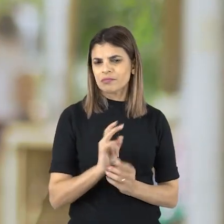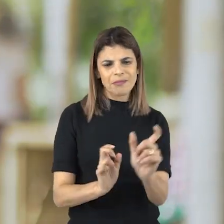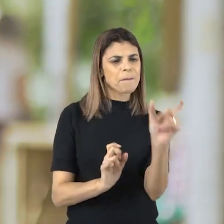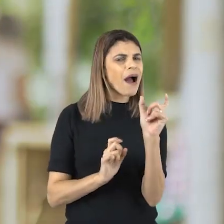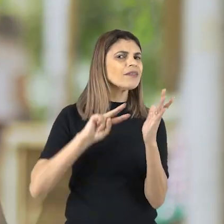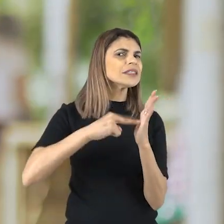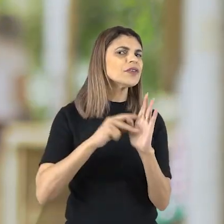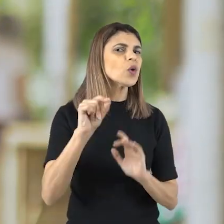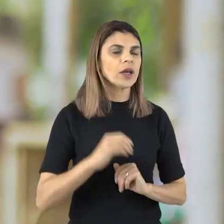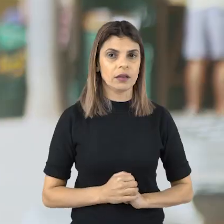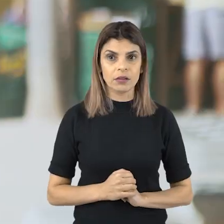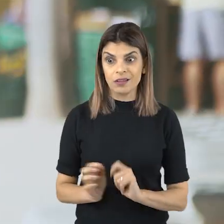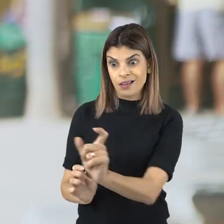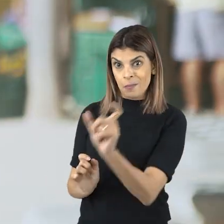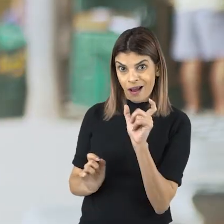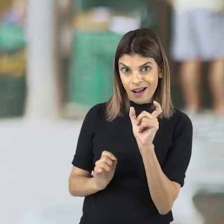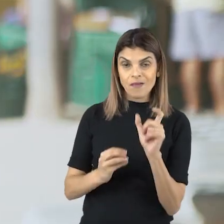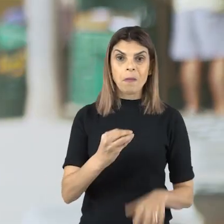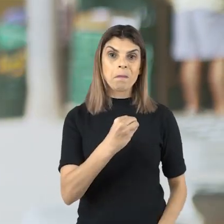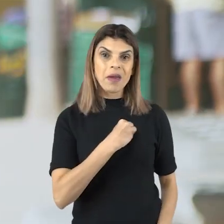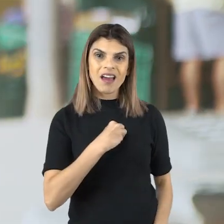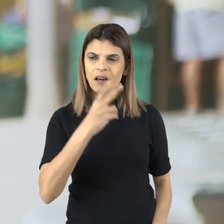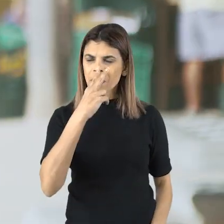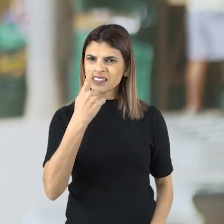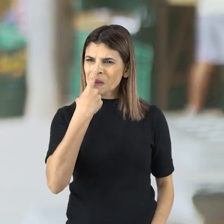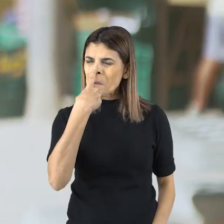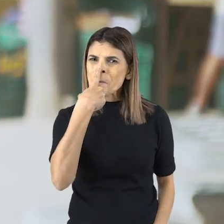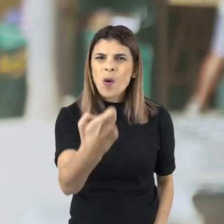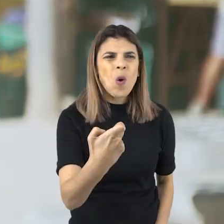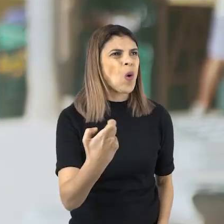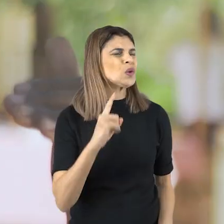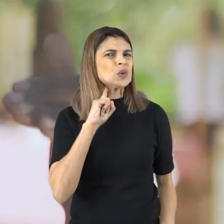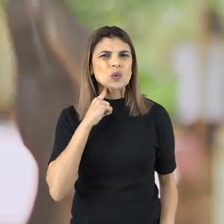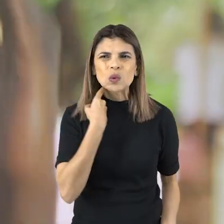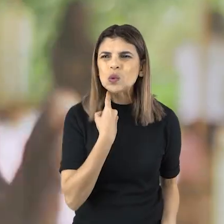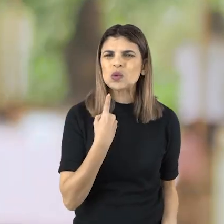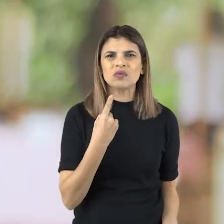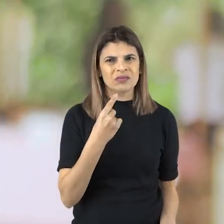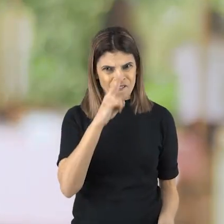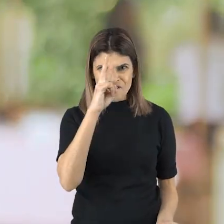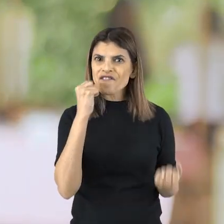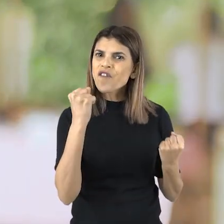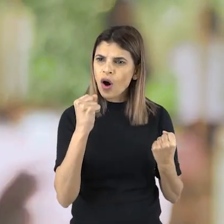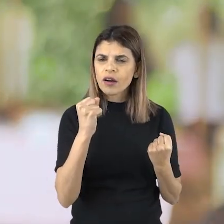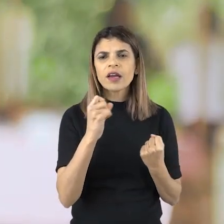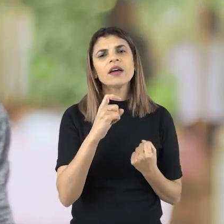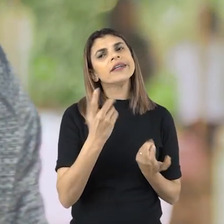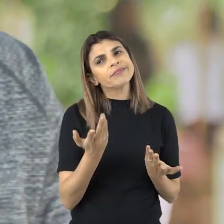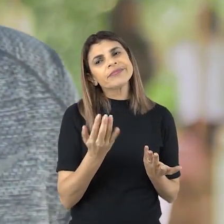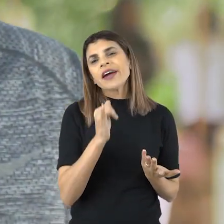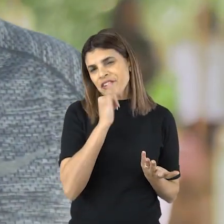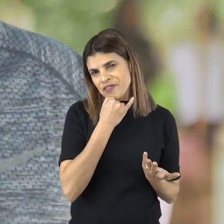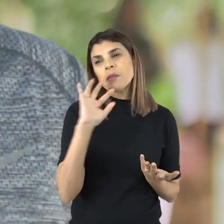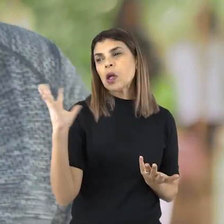Pecado, para mim, é uma palavra forte. Eu classifico essa palavra como se fosse uma palavra podre. é o lado podre do homem que